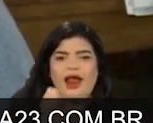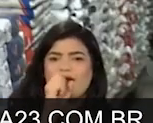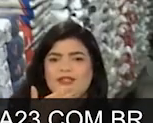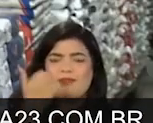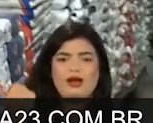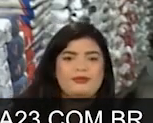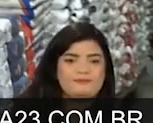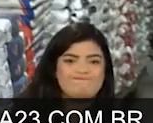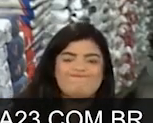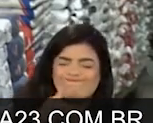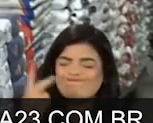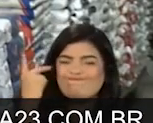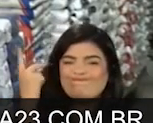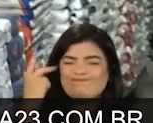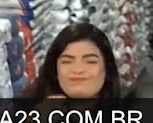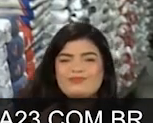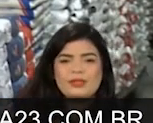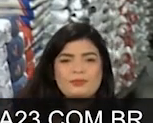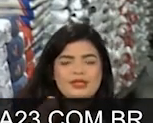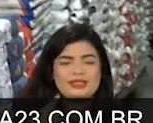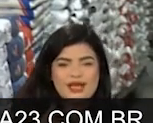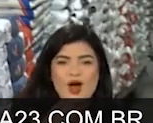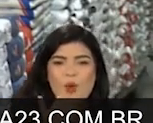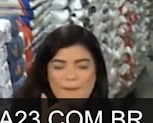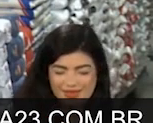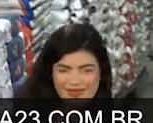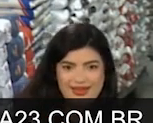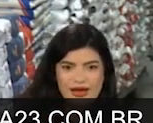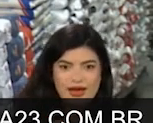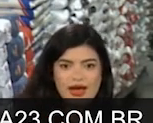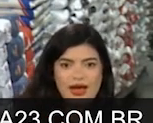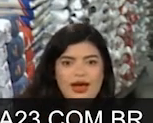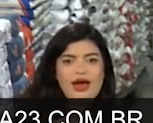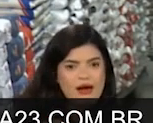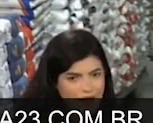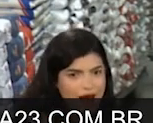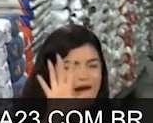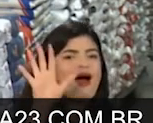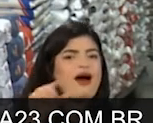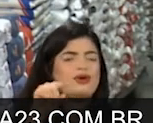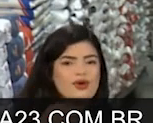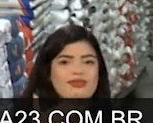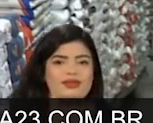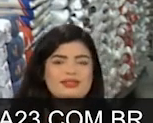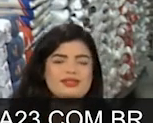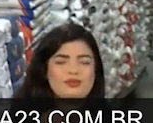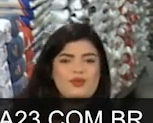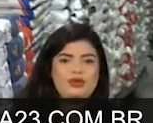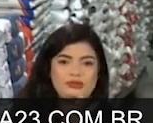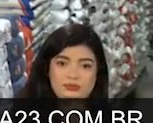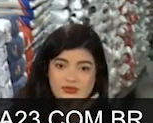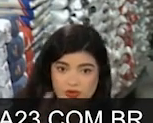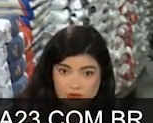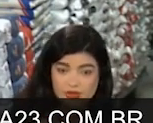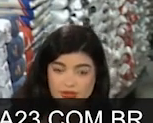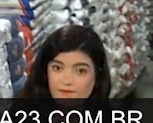absurdo. São Paulo é a capital em que a cesta básica estava custando mais caro em dezembro de 2022,